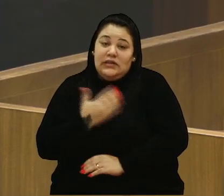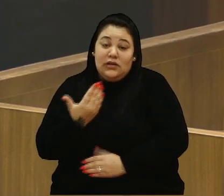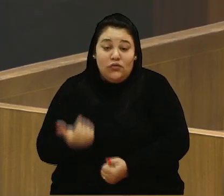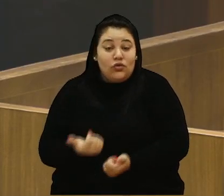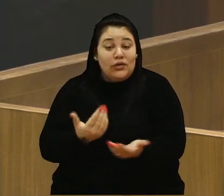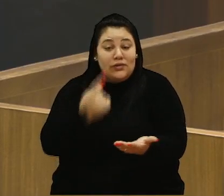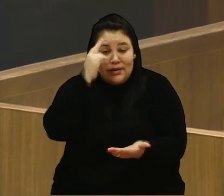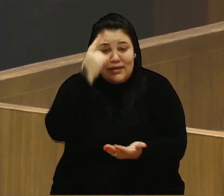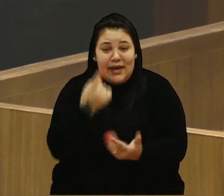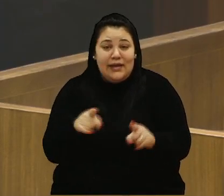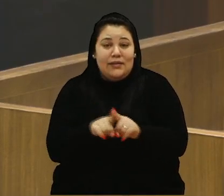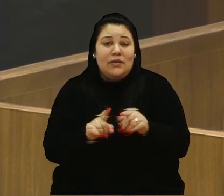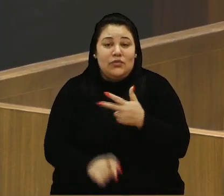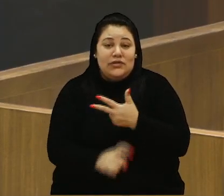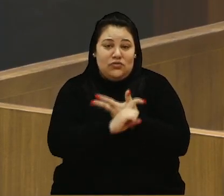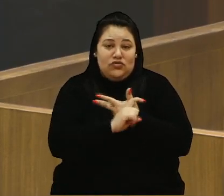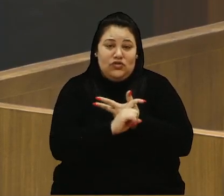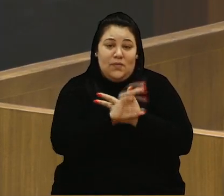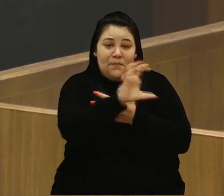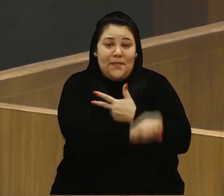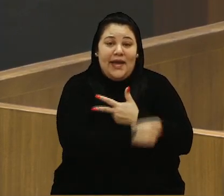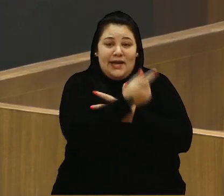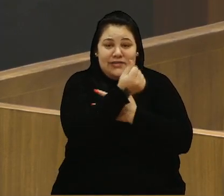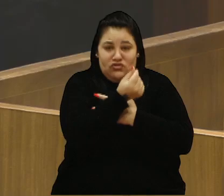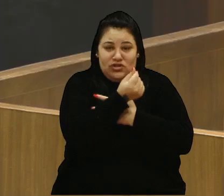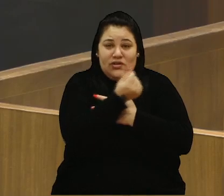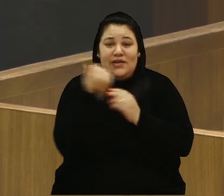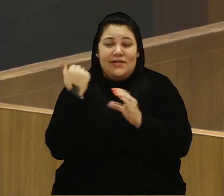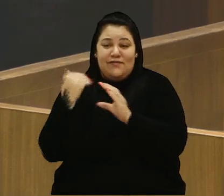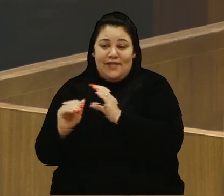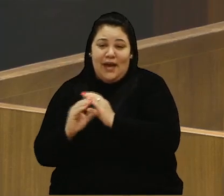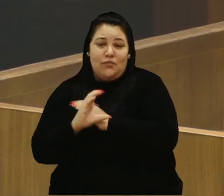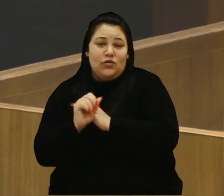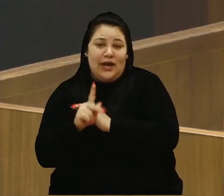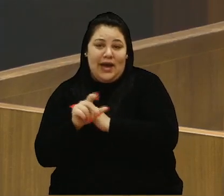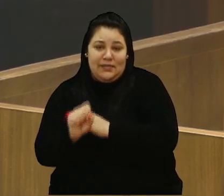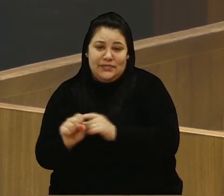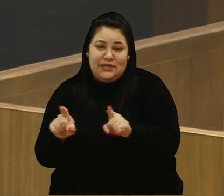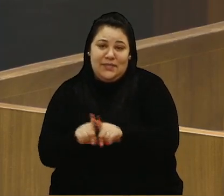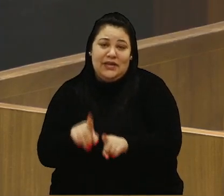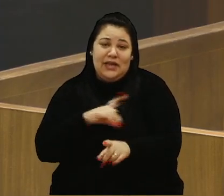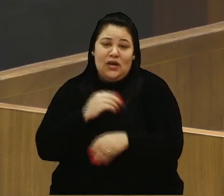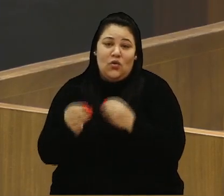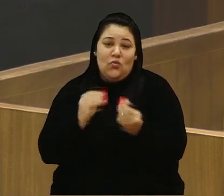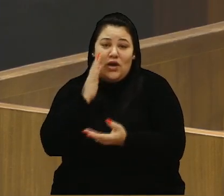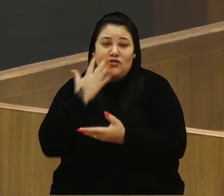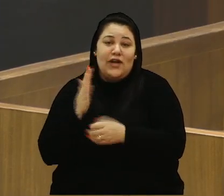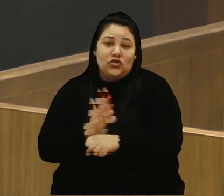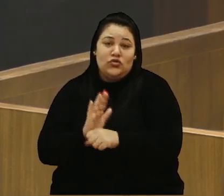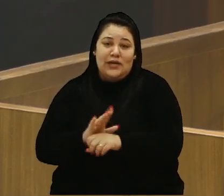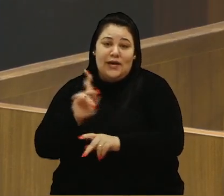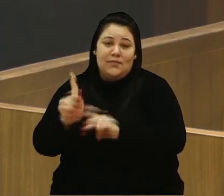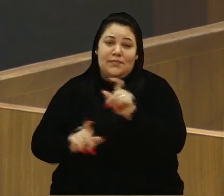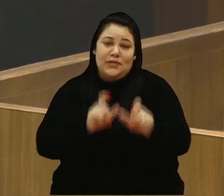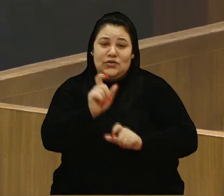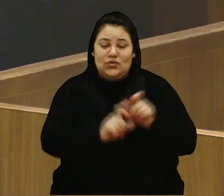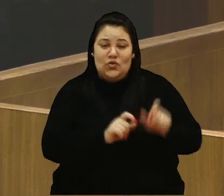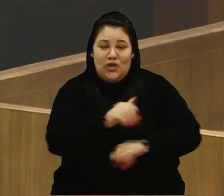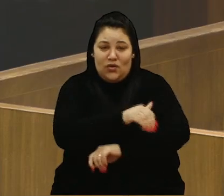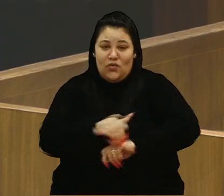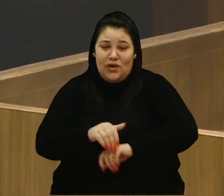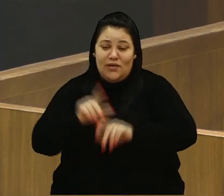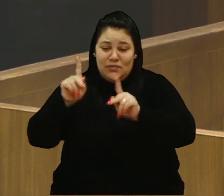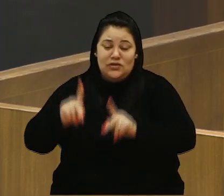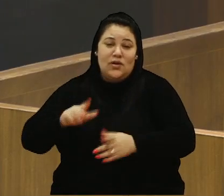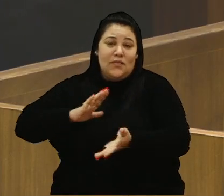aqui para o executivo de pegar uma parte desse dinheiro e destinar para os CAPs, para a gente ter uma solução. As pessoas que me cobram tanto pela questão de